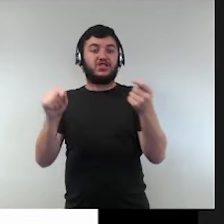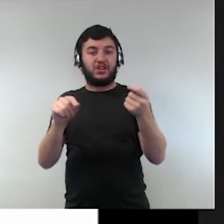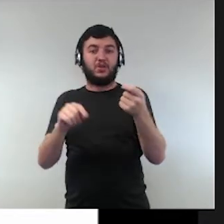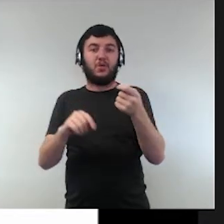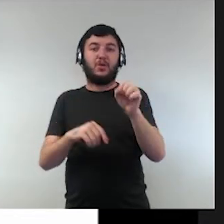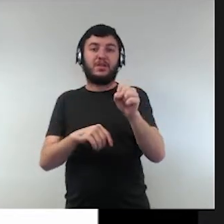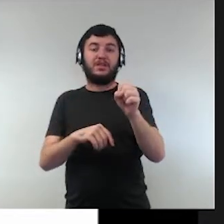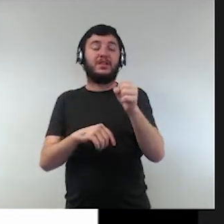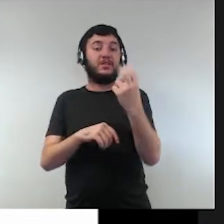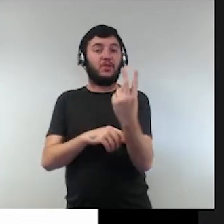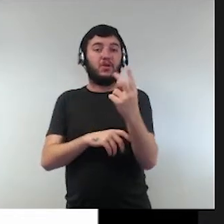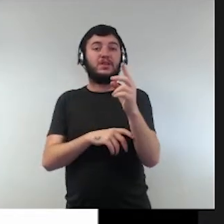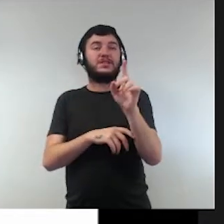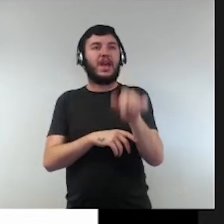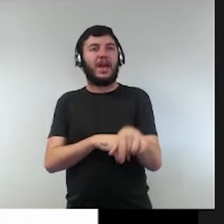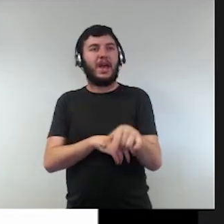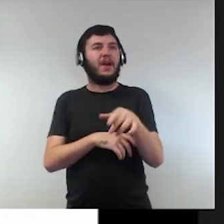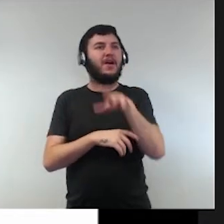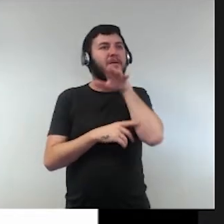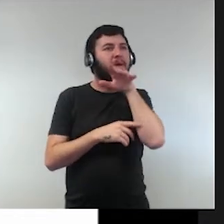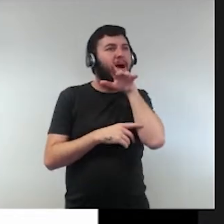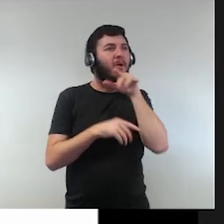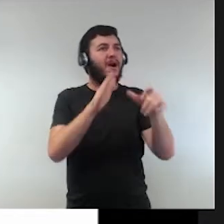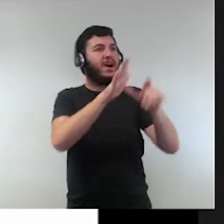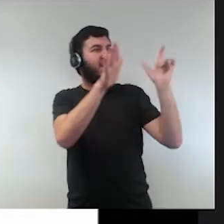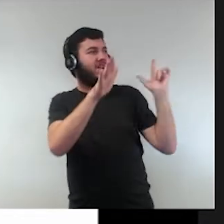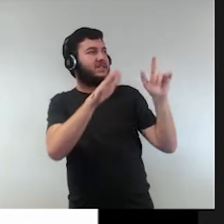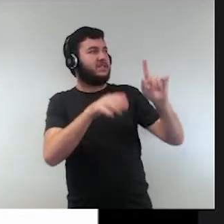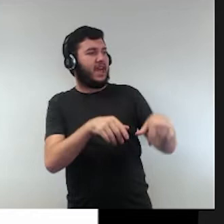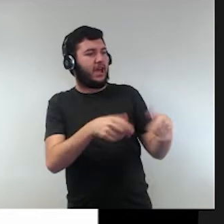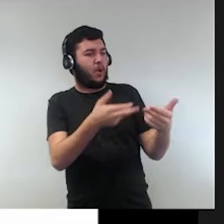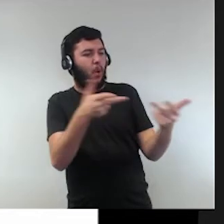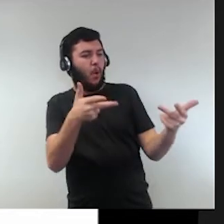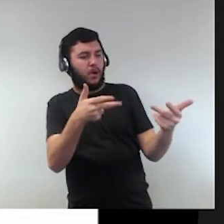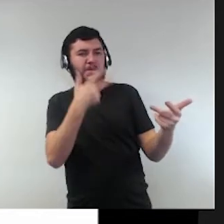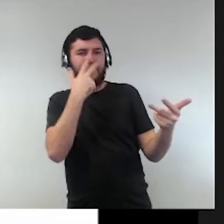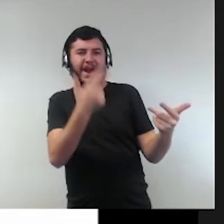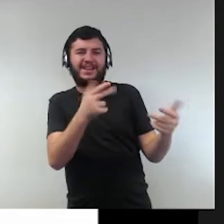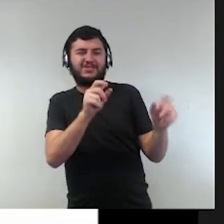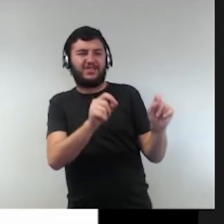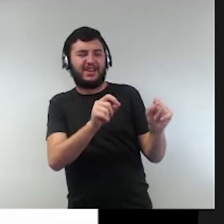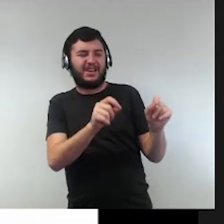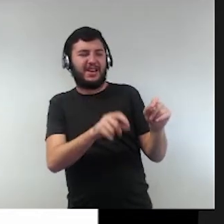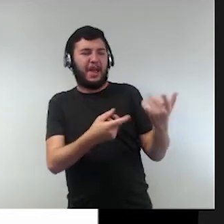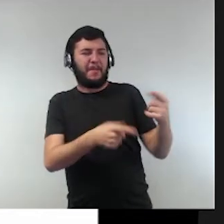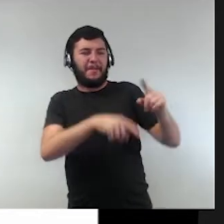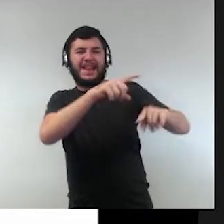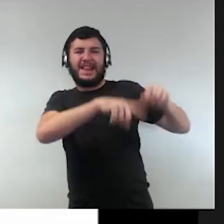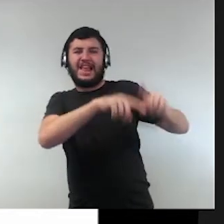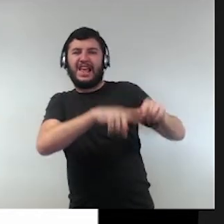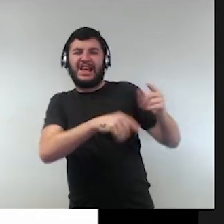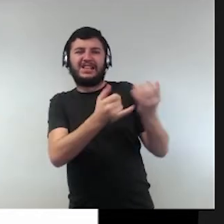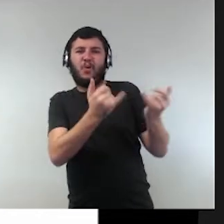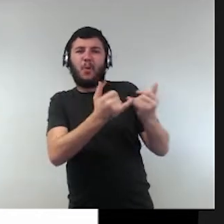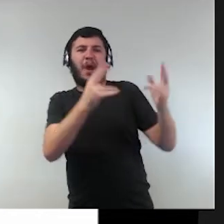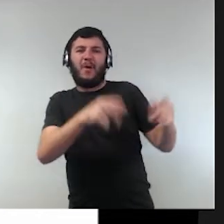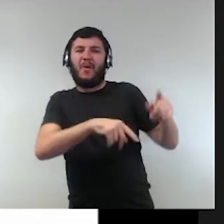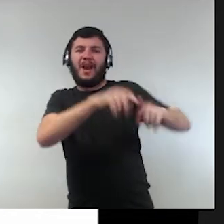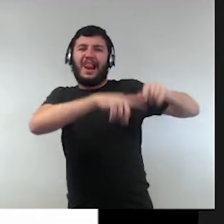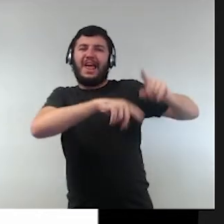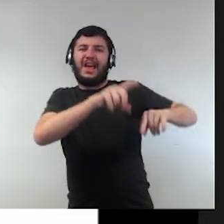como uma propriedade. Então, hoje, no presente momento, ele é considerado como coisa, como uma